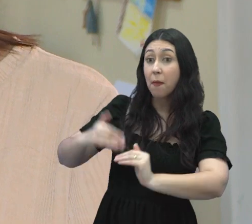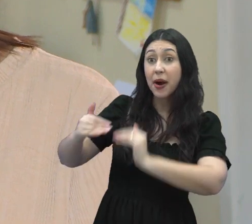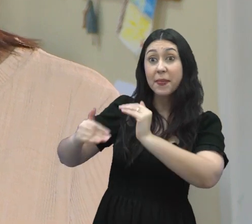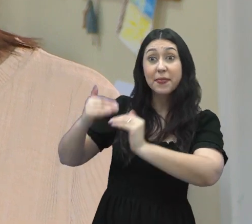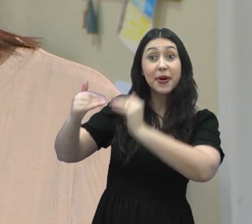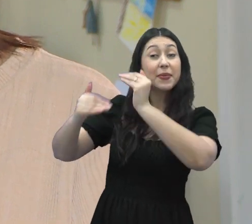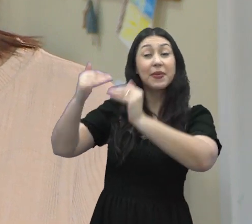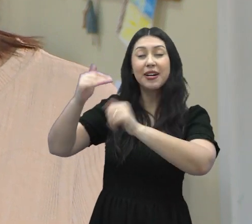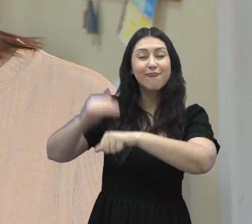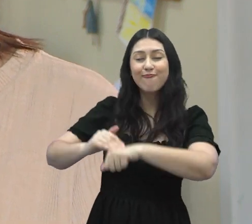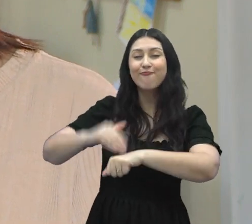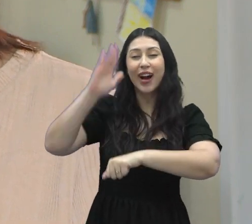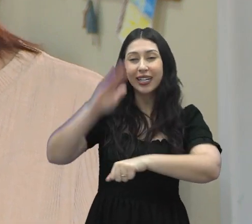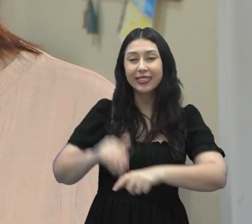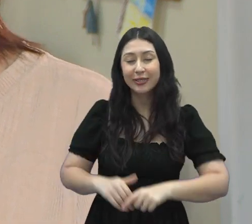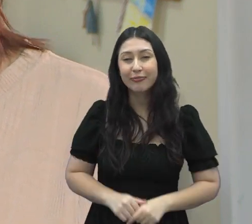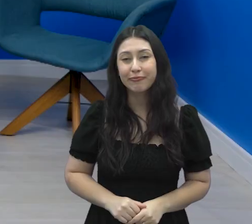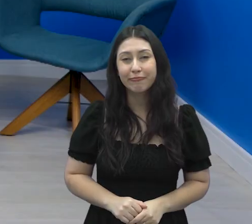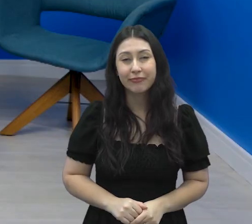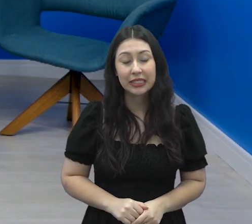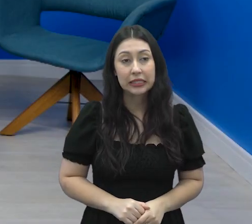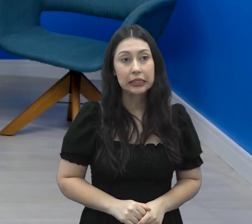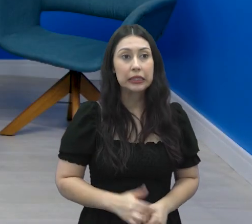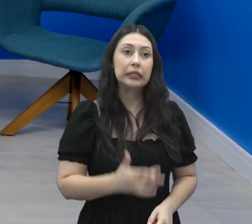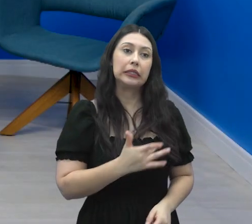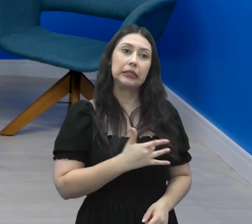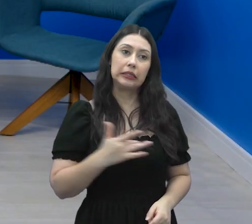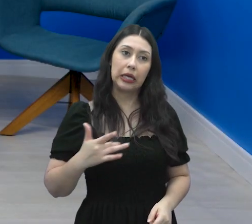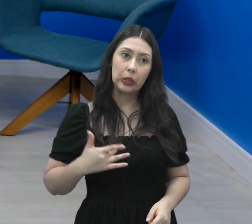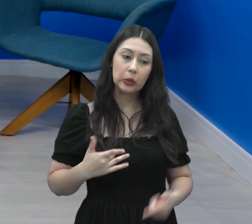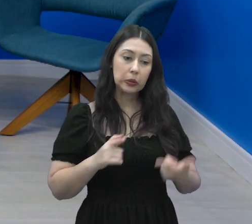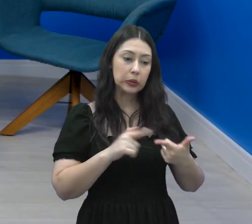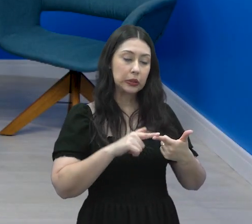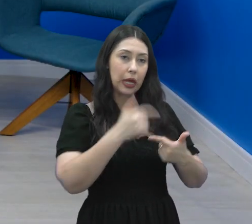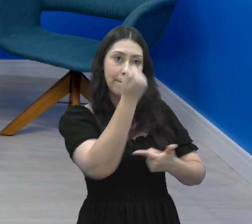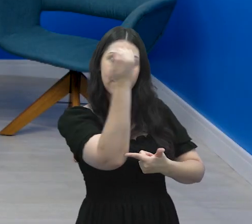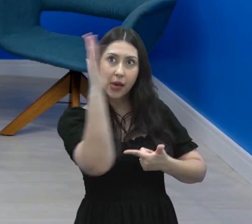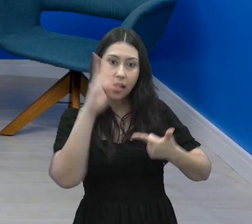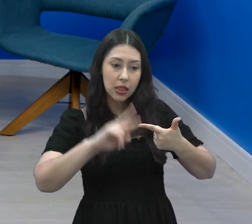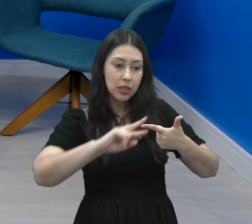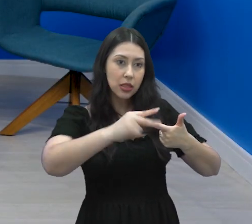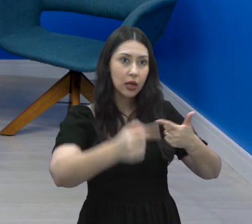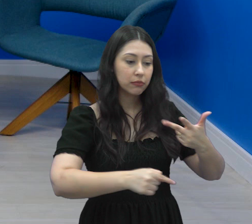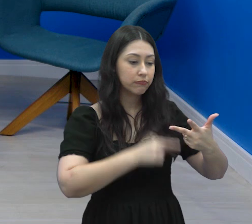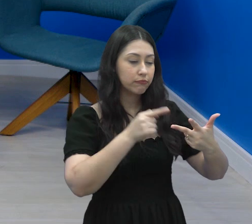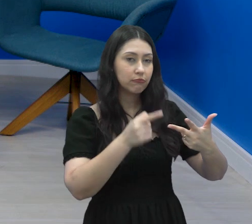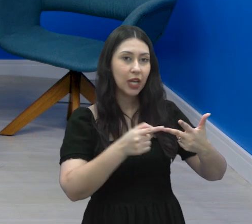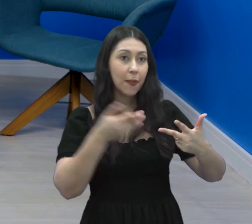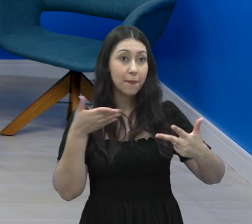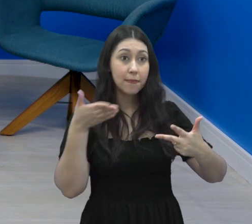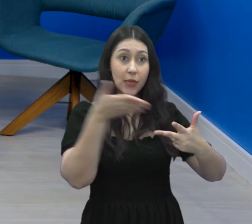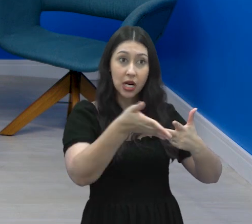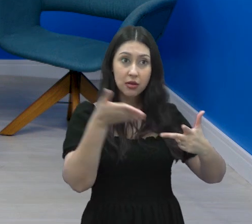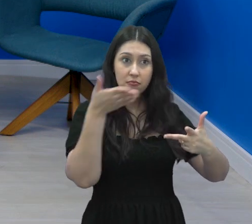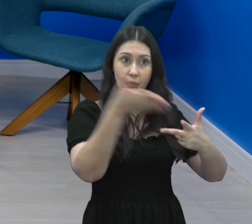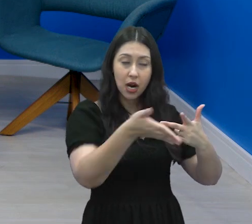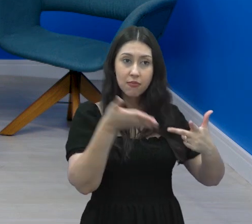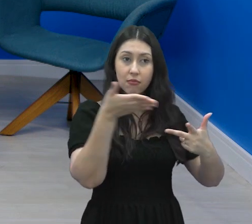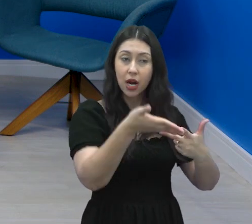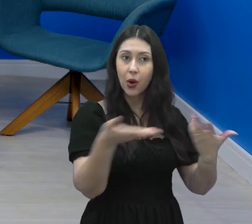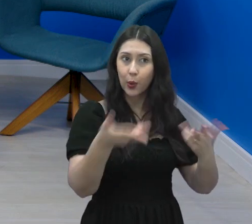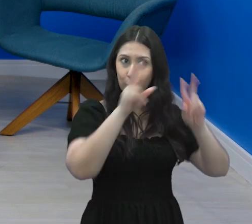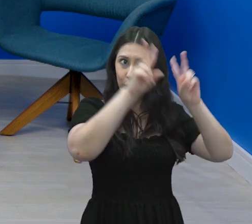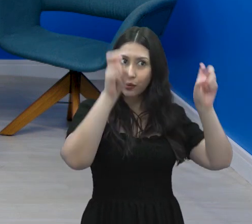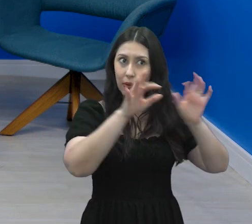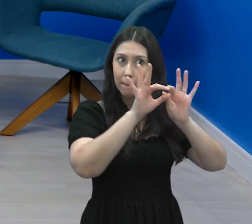elas cresçam, avancem cada dia mais. Matheus, saúde, impacto ambiental, acesso da